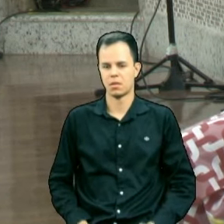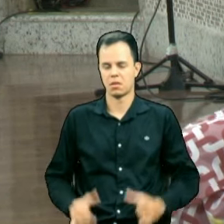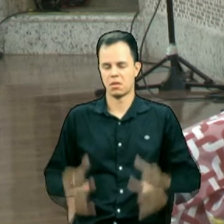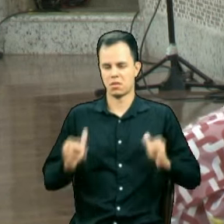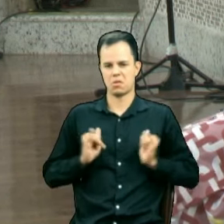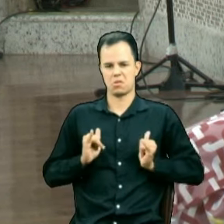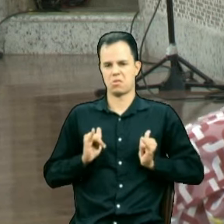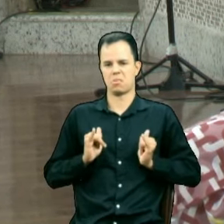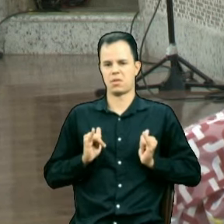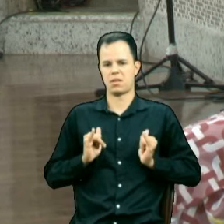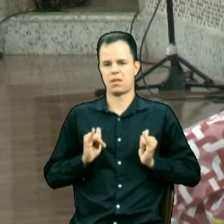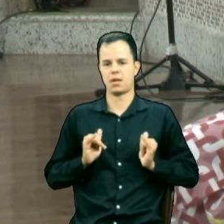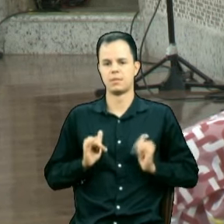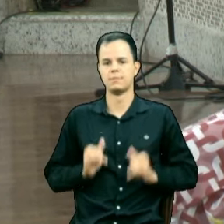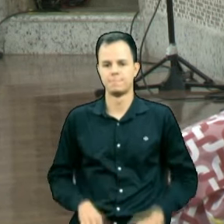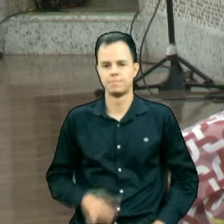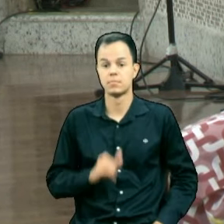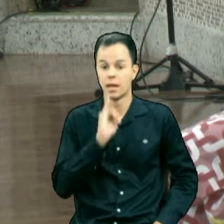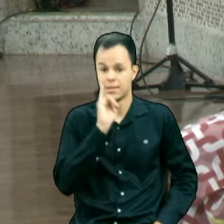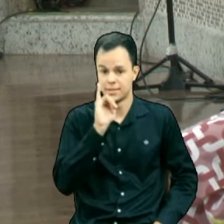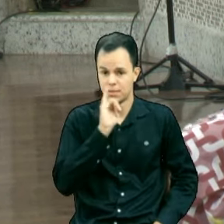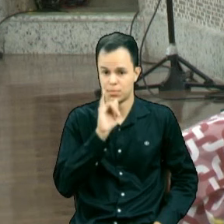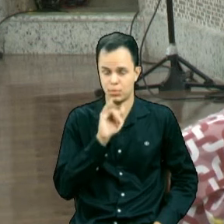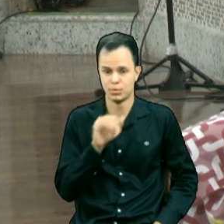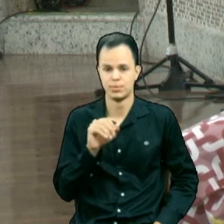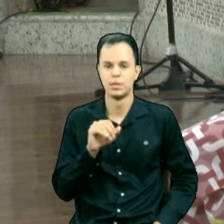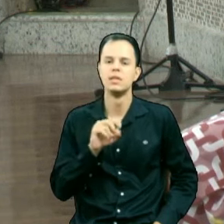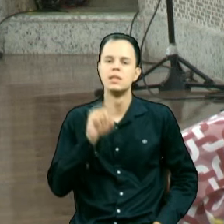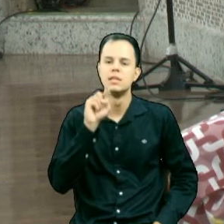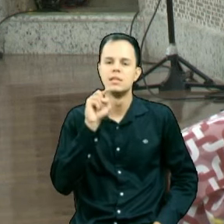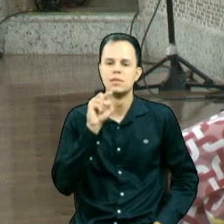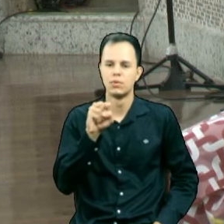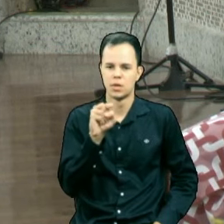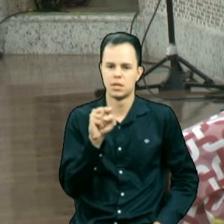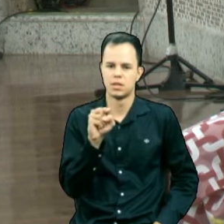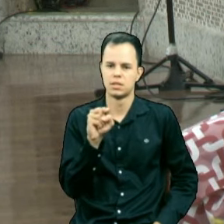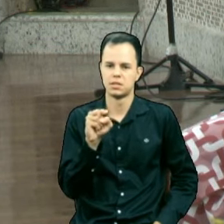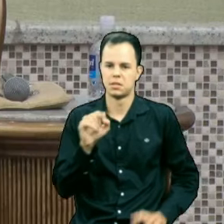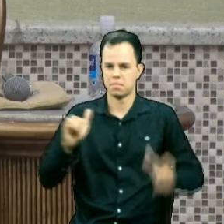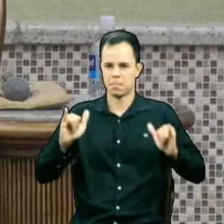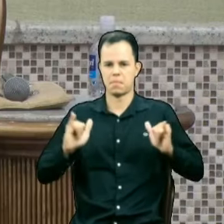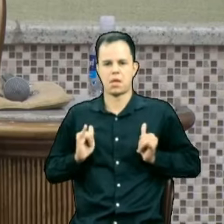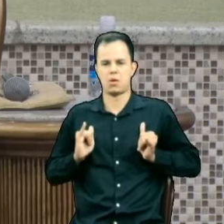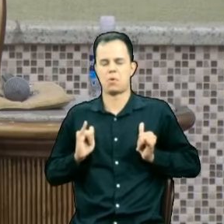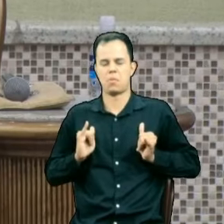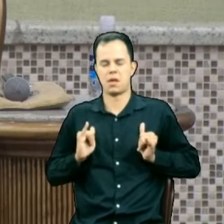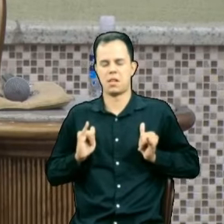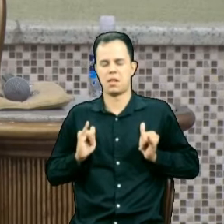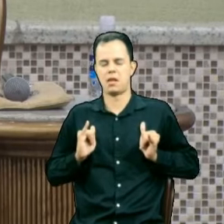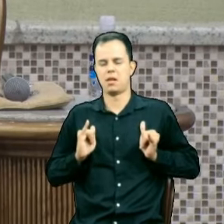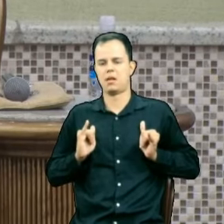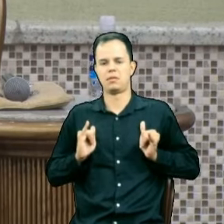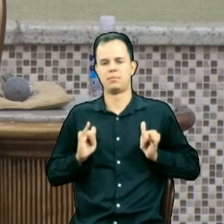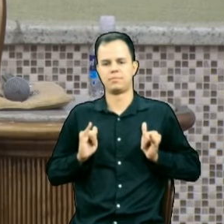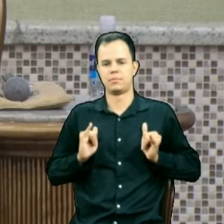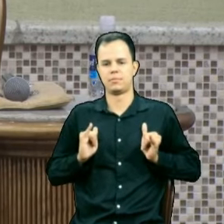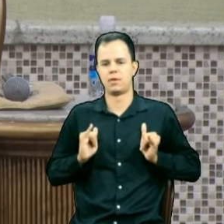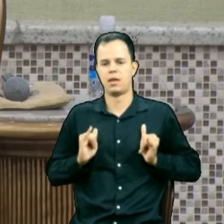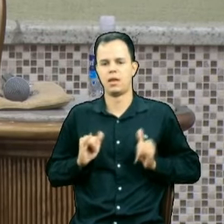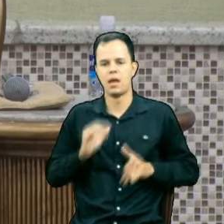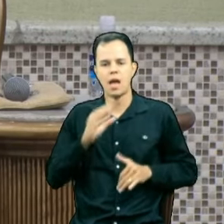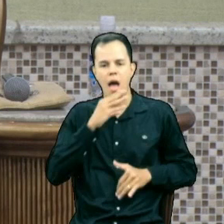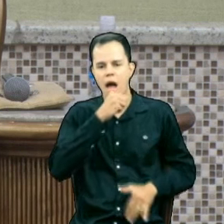a página funciona muito por isso que é caro assim Ah é